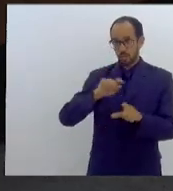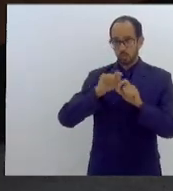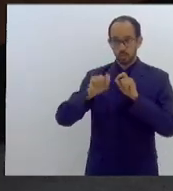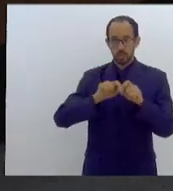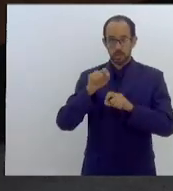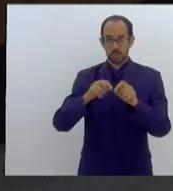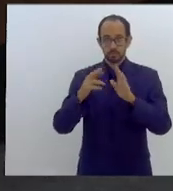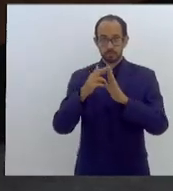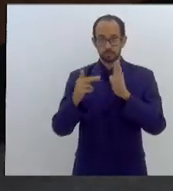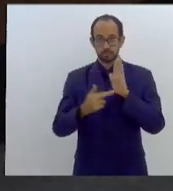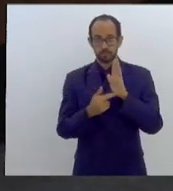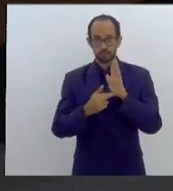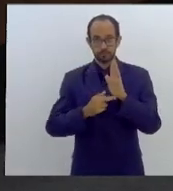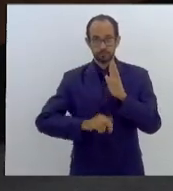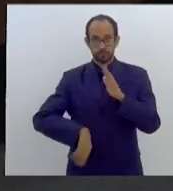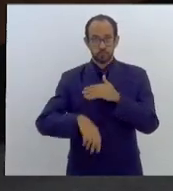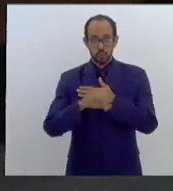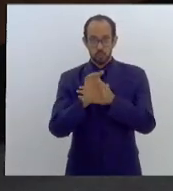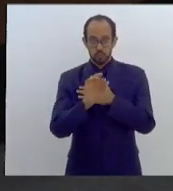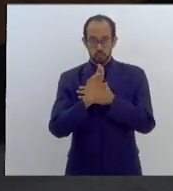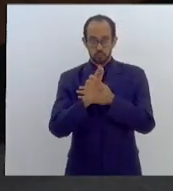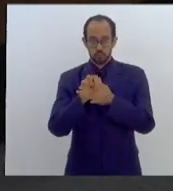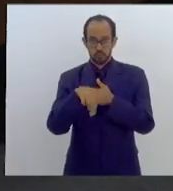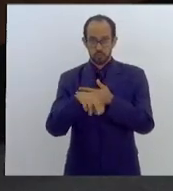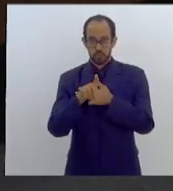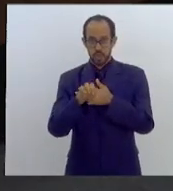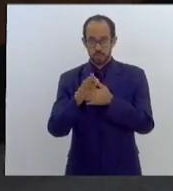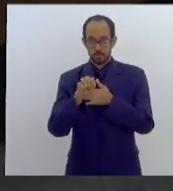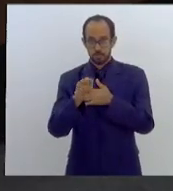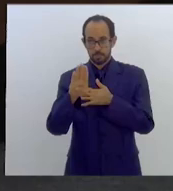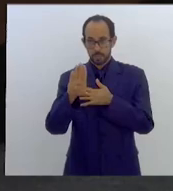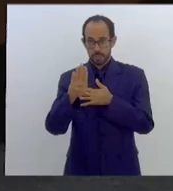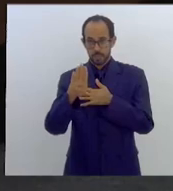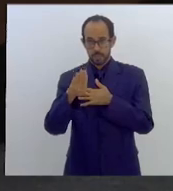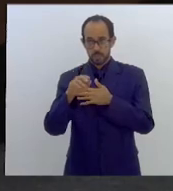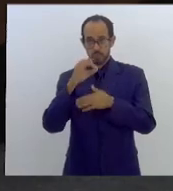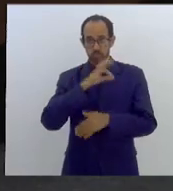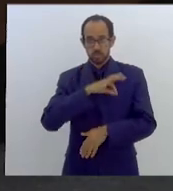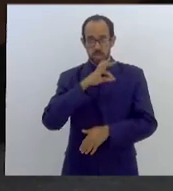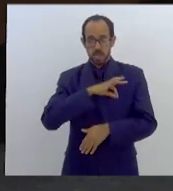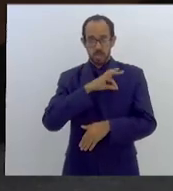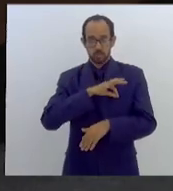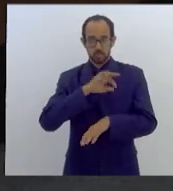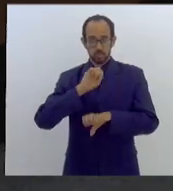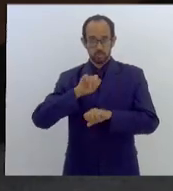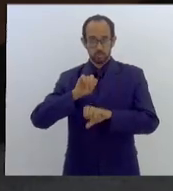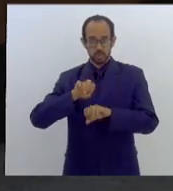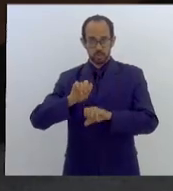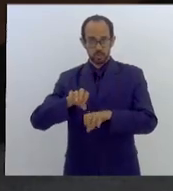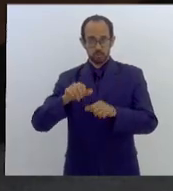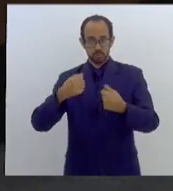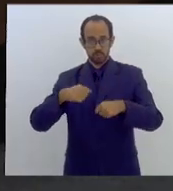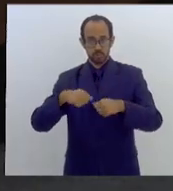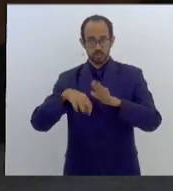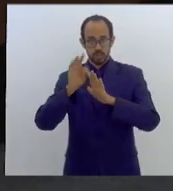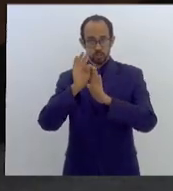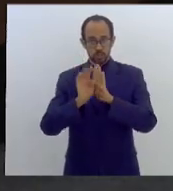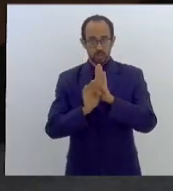do Fundeb, de distribuição do salário de educação, têm que estar no texto desta